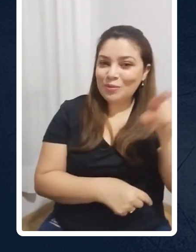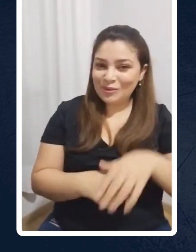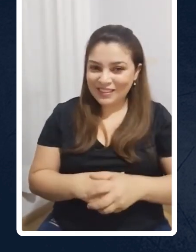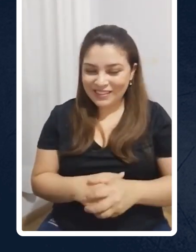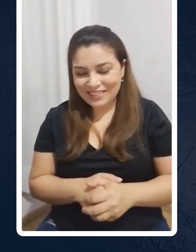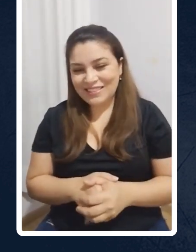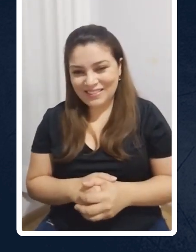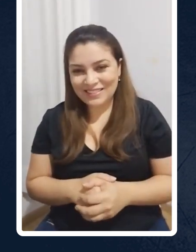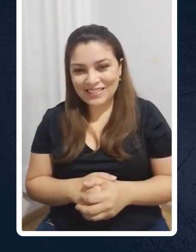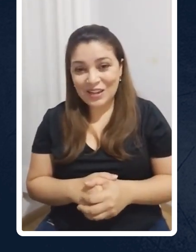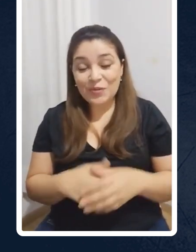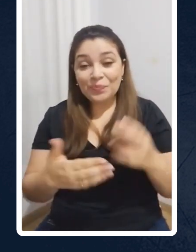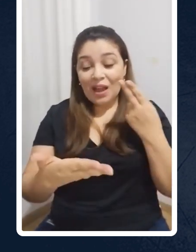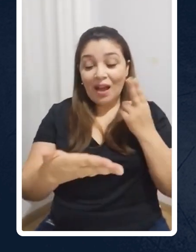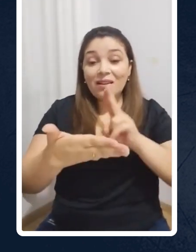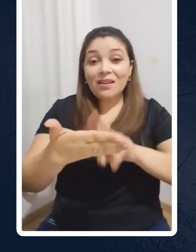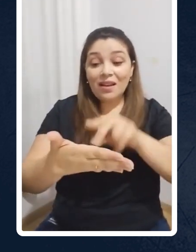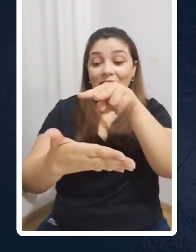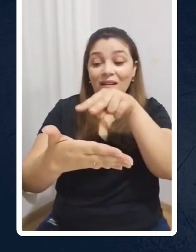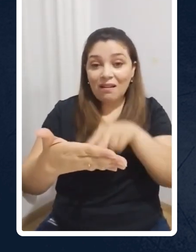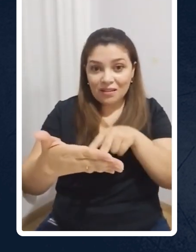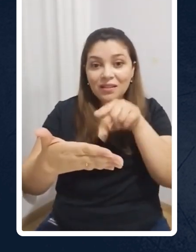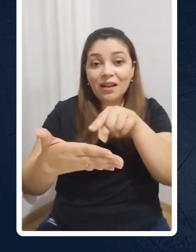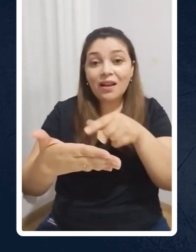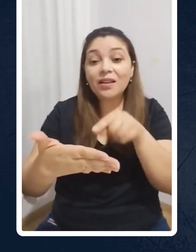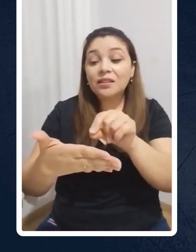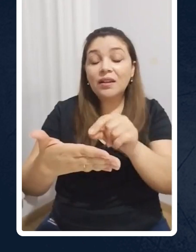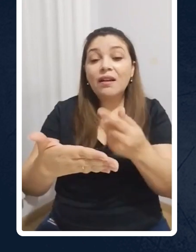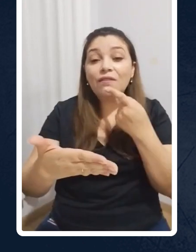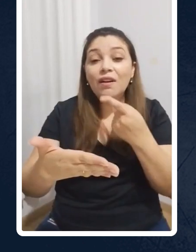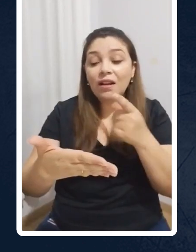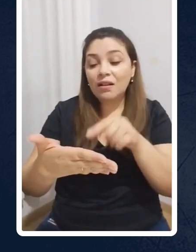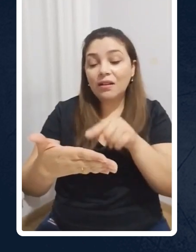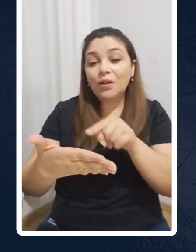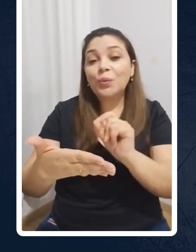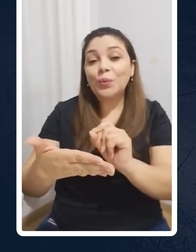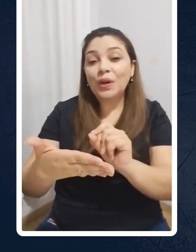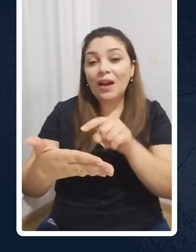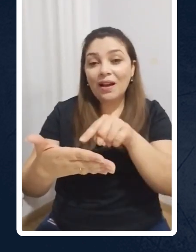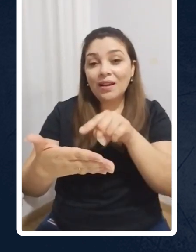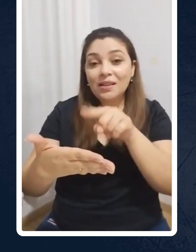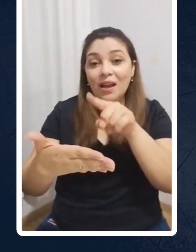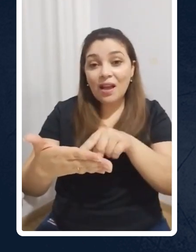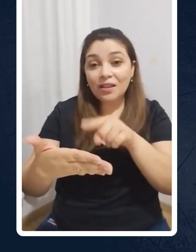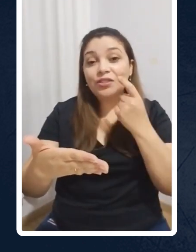Nessa carta, ela dizia o quanto Janaína seria feliz.